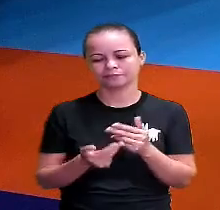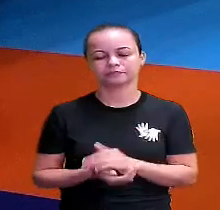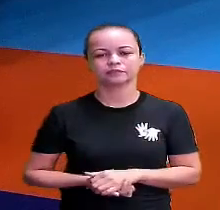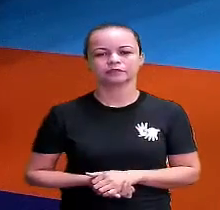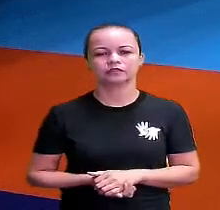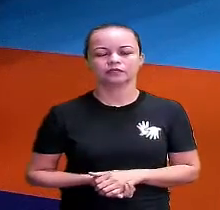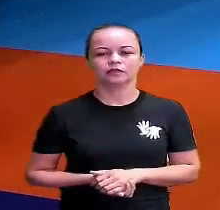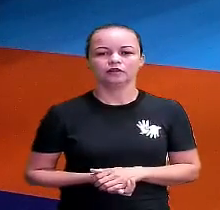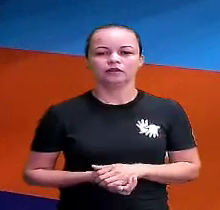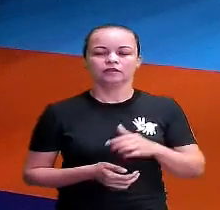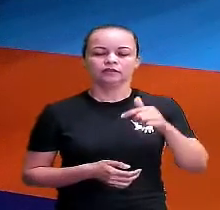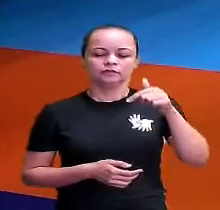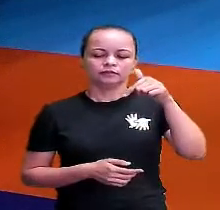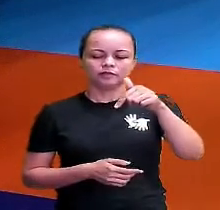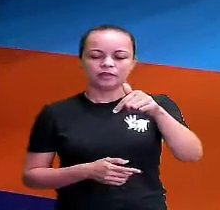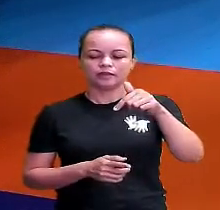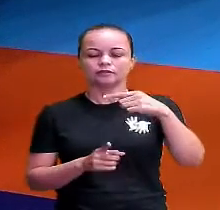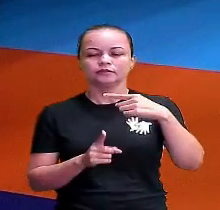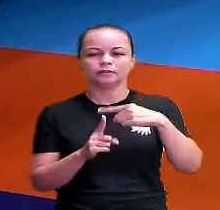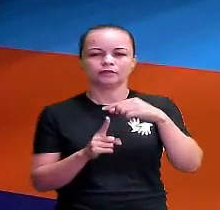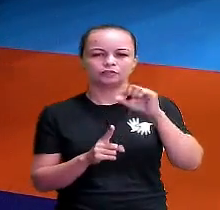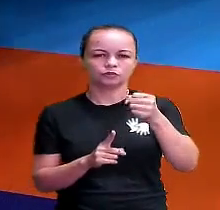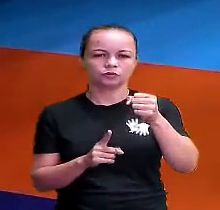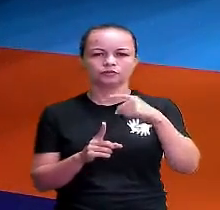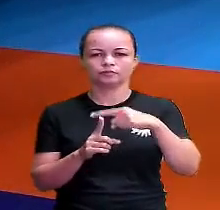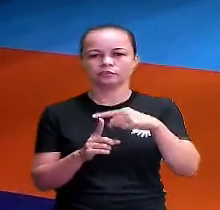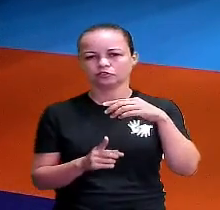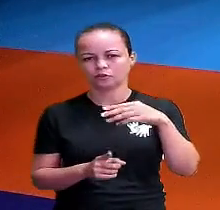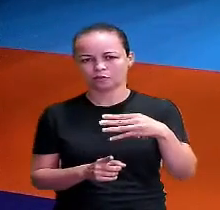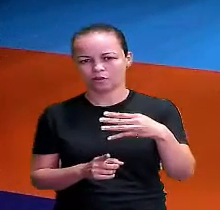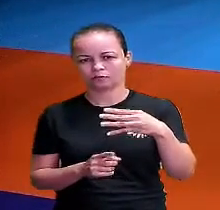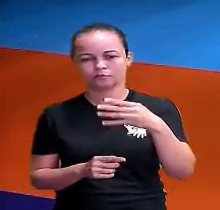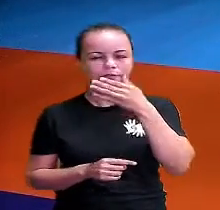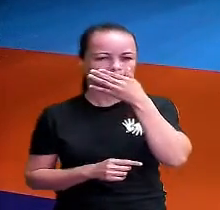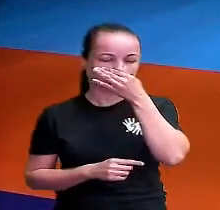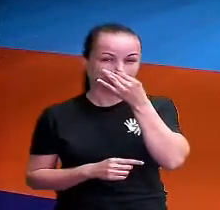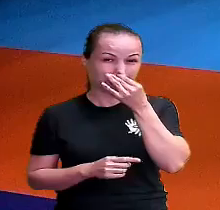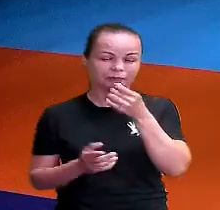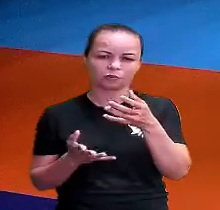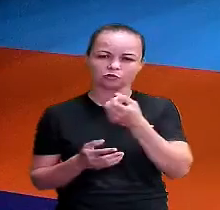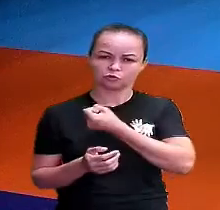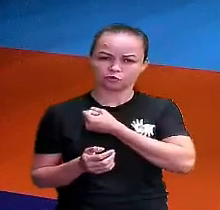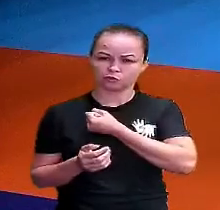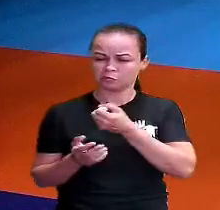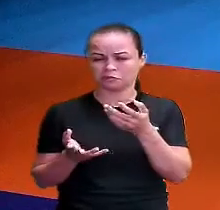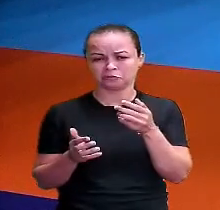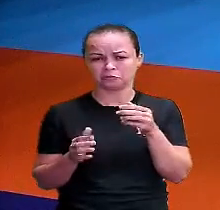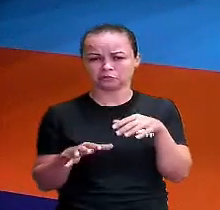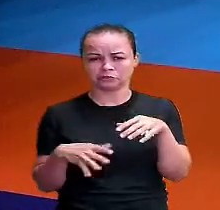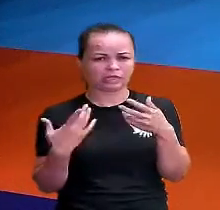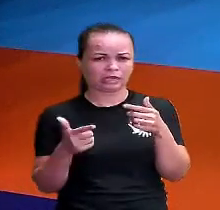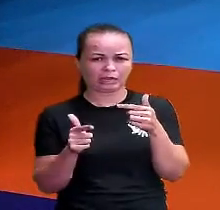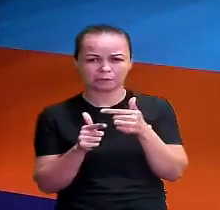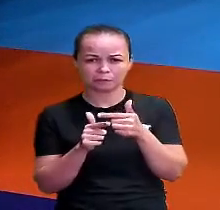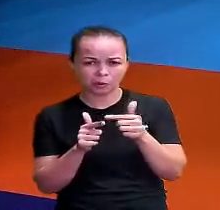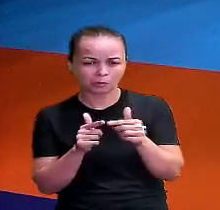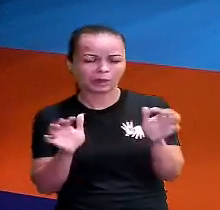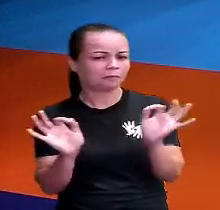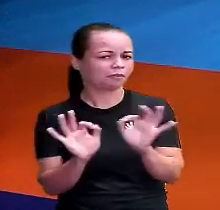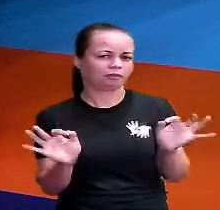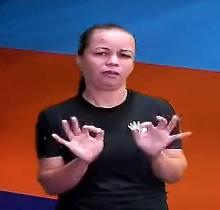vou somar 7 mais 8 mais 4. Bota os números, não tem mistério, gente, não tem